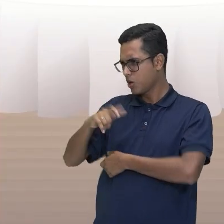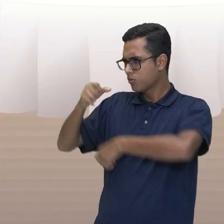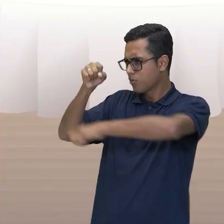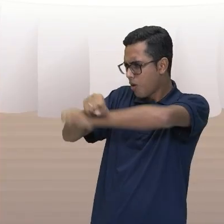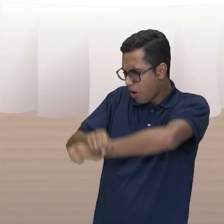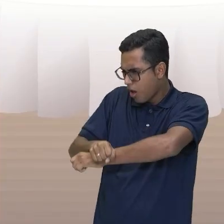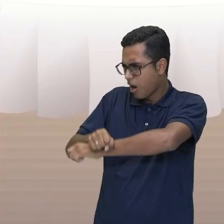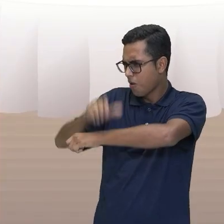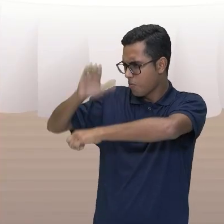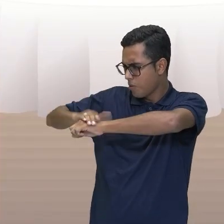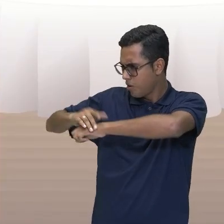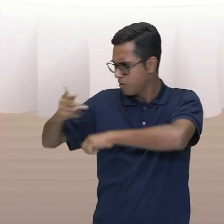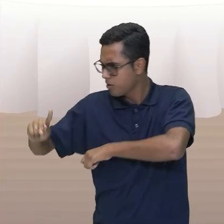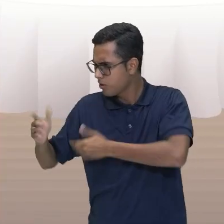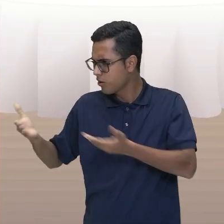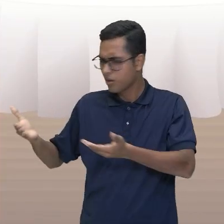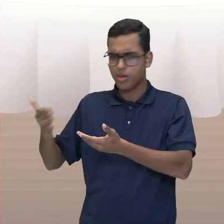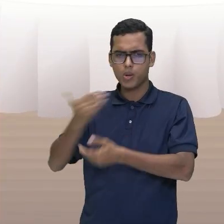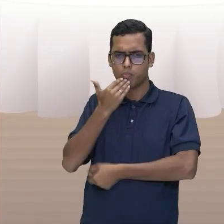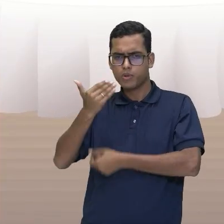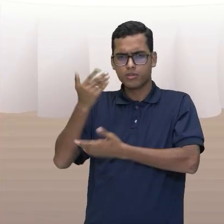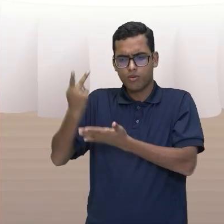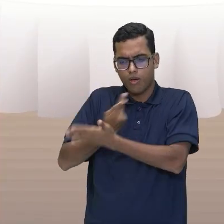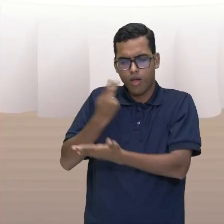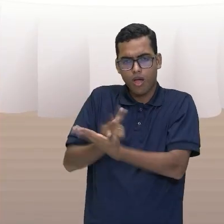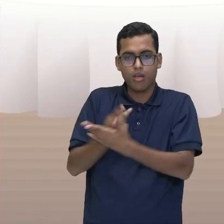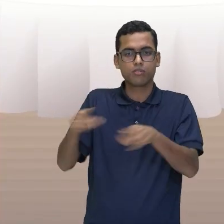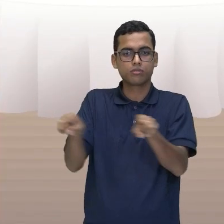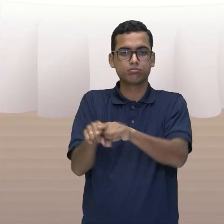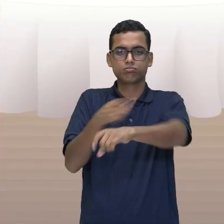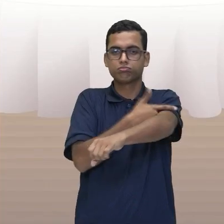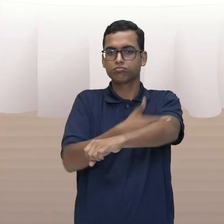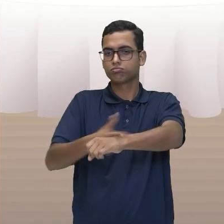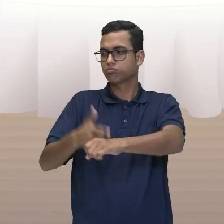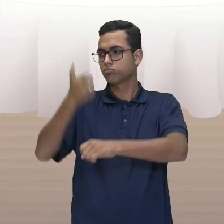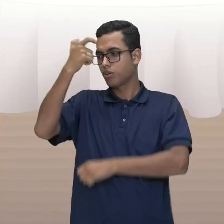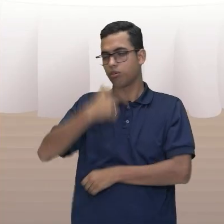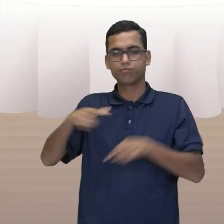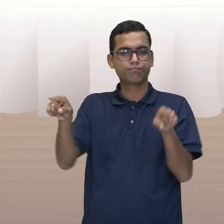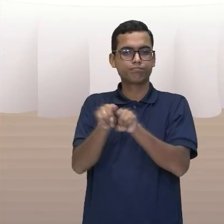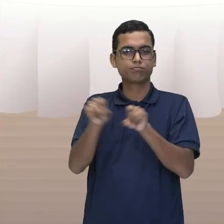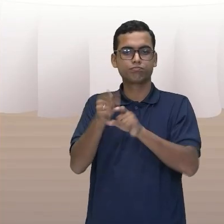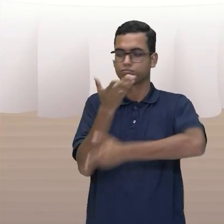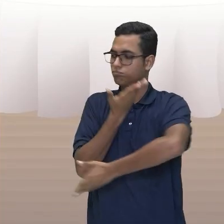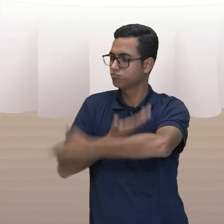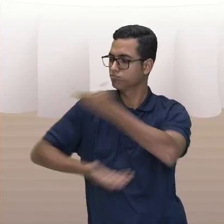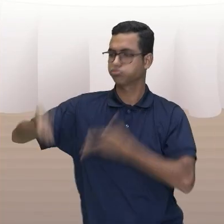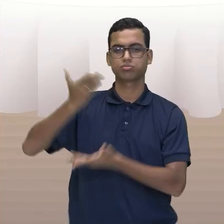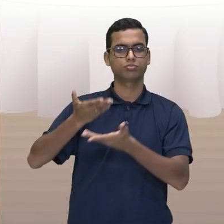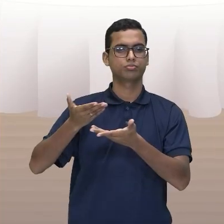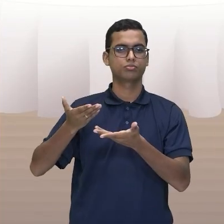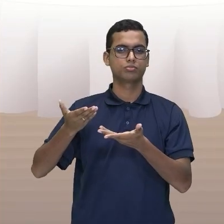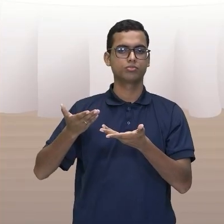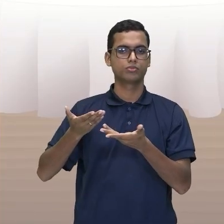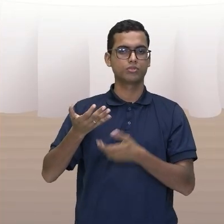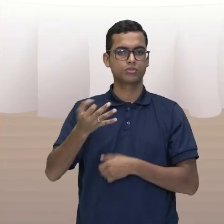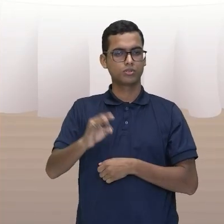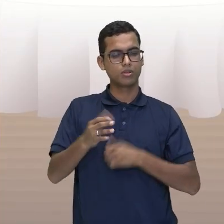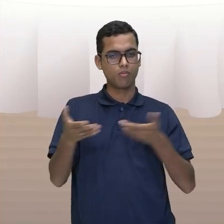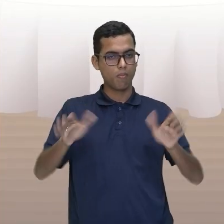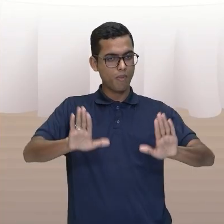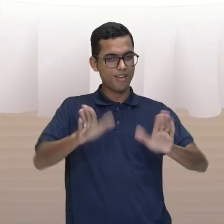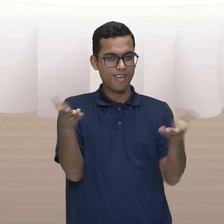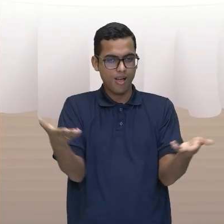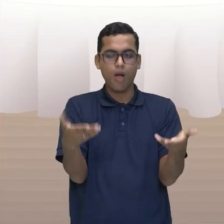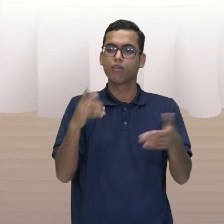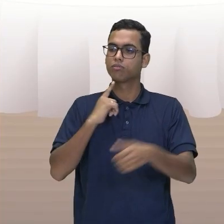pedido errado, né? Não foram educadas o suficiente, e eu também retribuí da mesma moeda. Nesse caso aqui não, elas foram educadas,